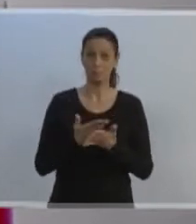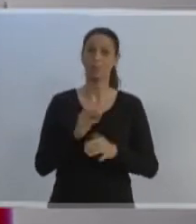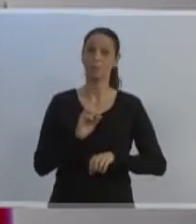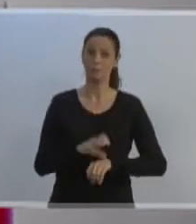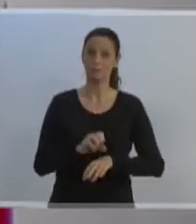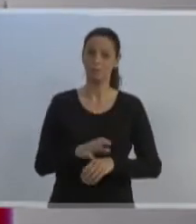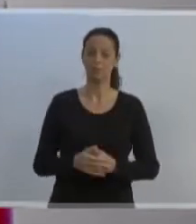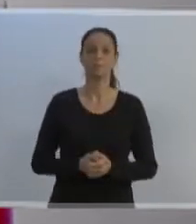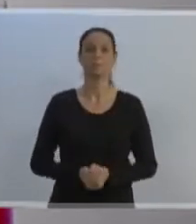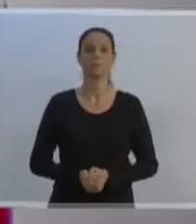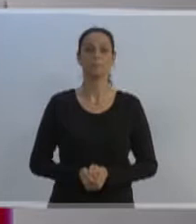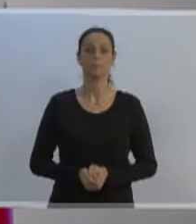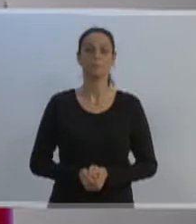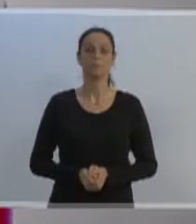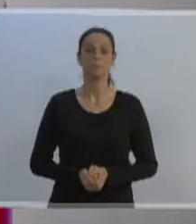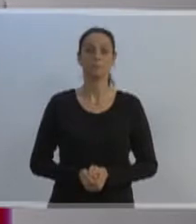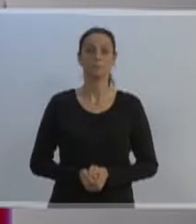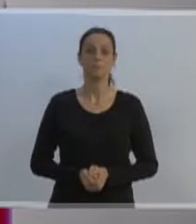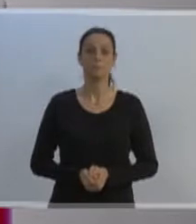ensino.